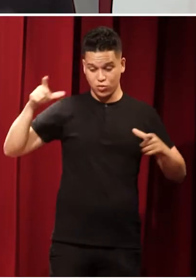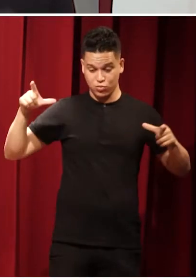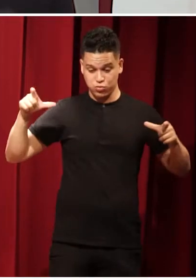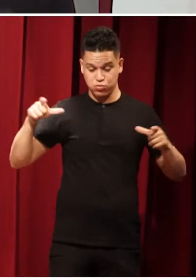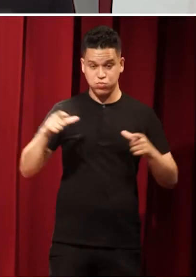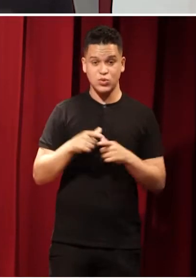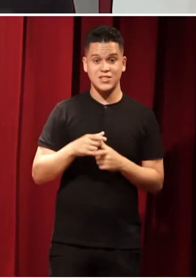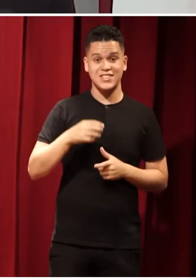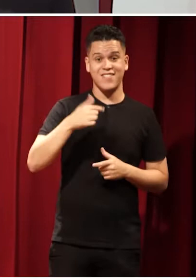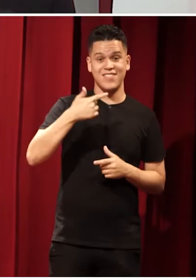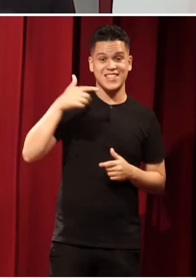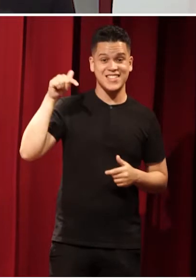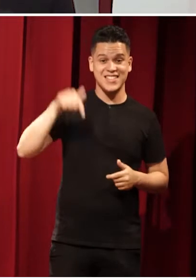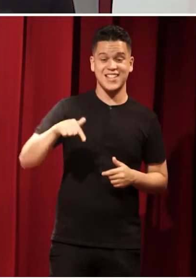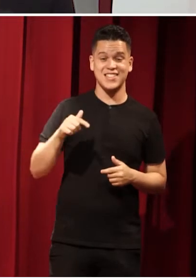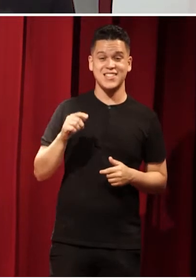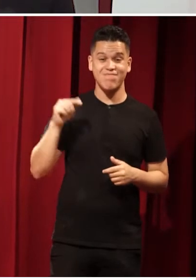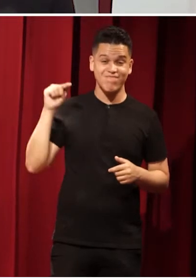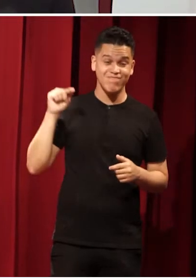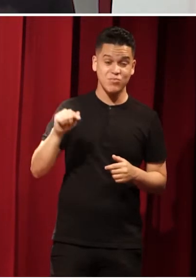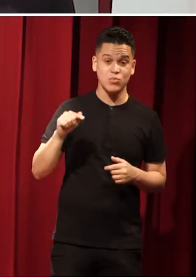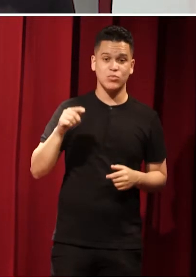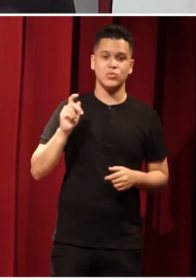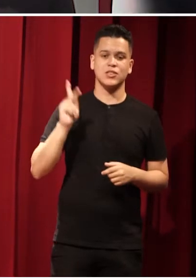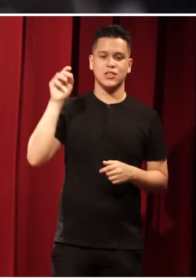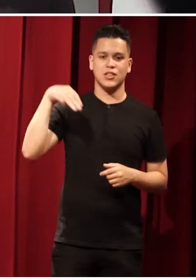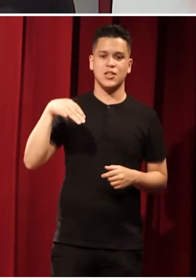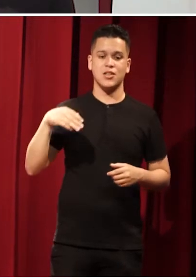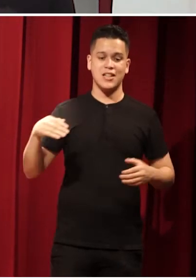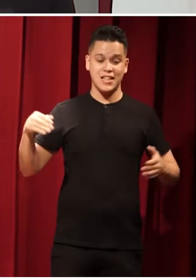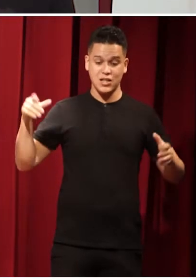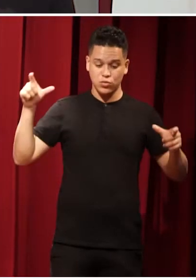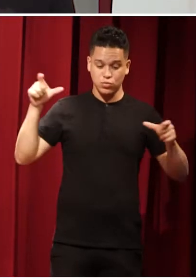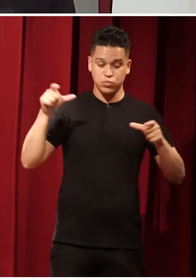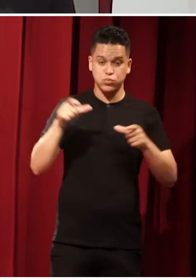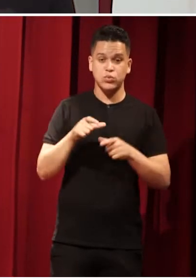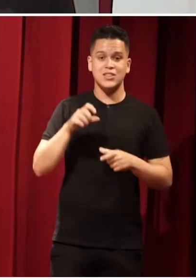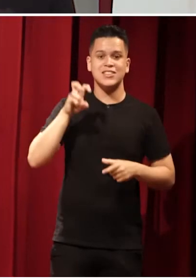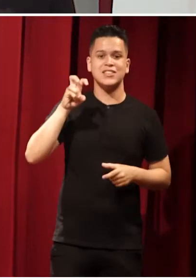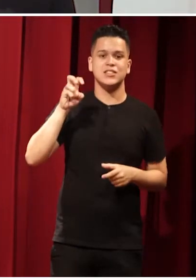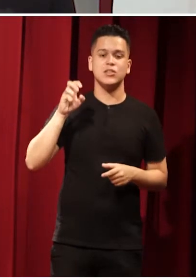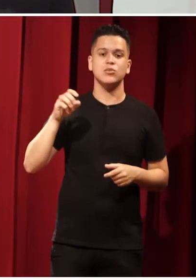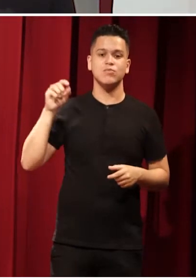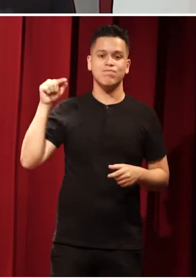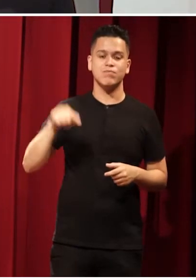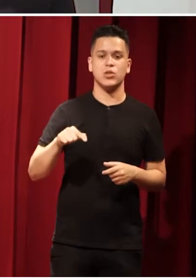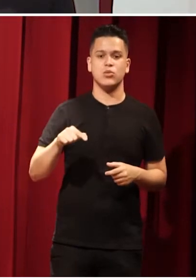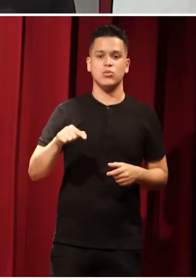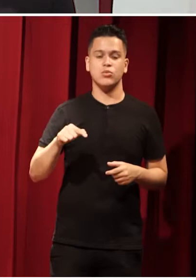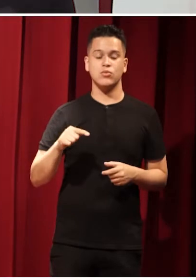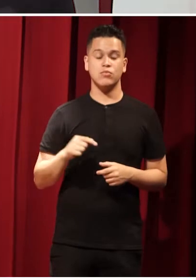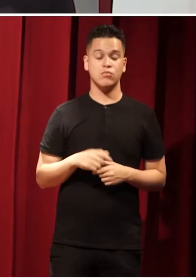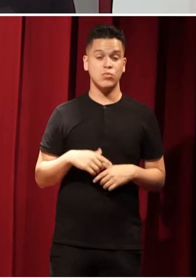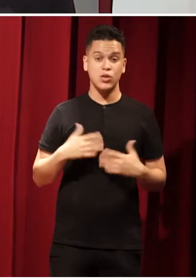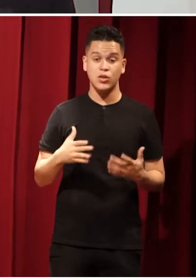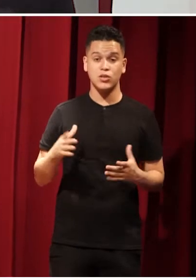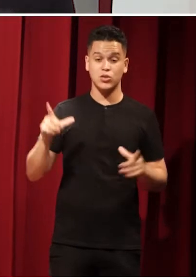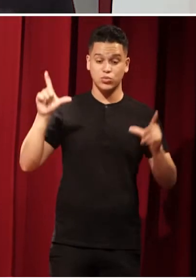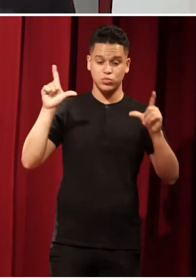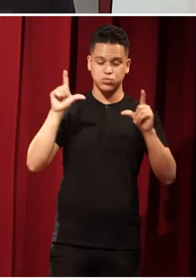quilômetros quadrados anuais para menos de 5 mil quilômetros anuais. É um